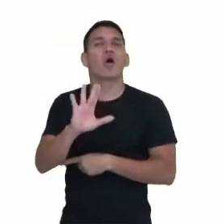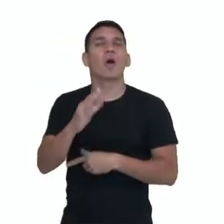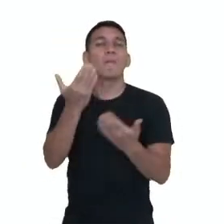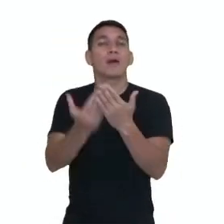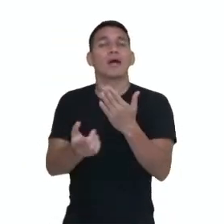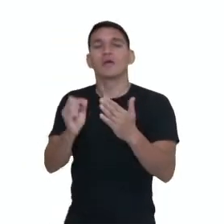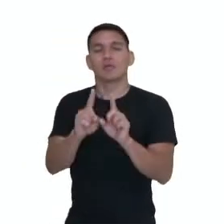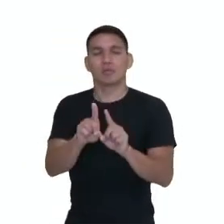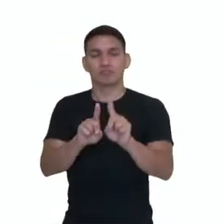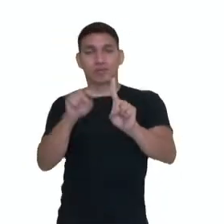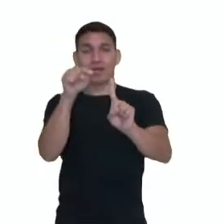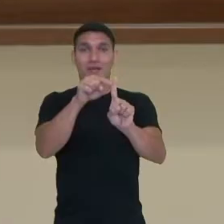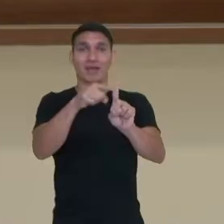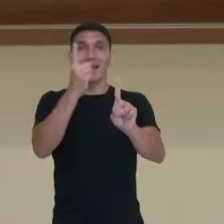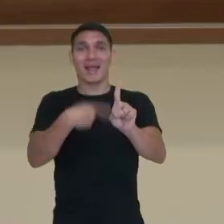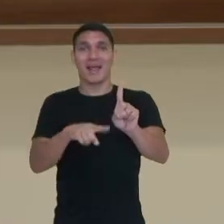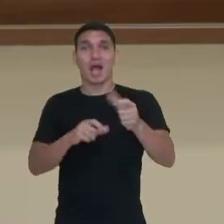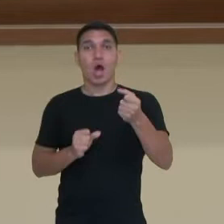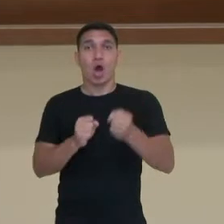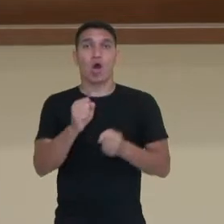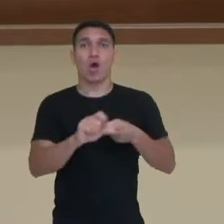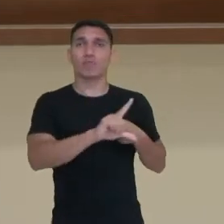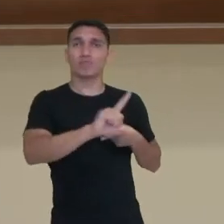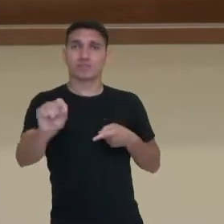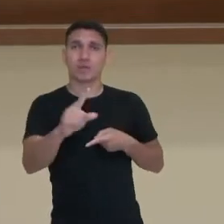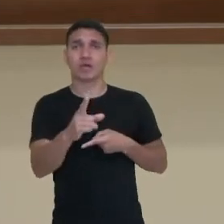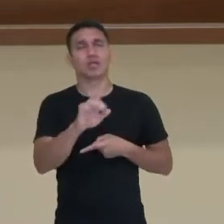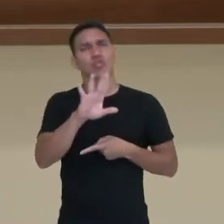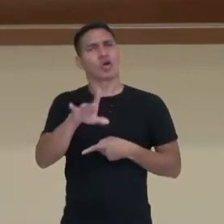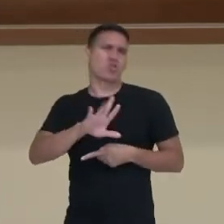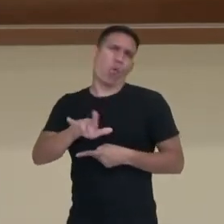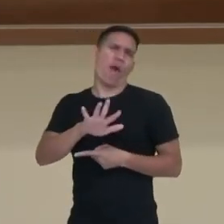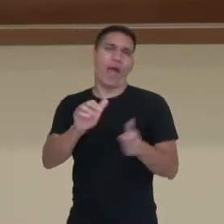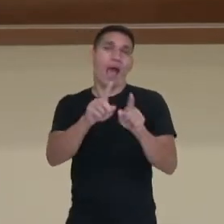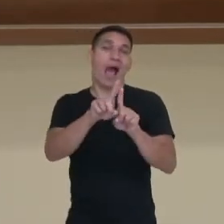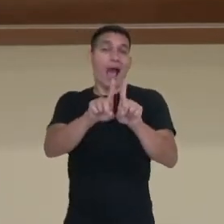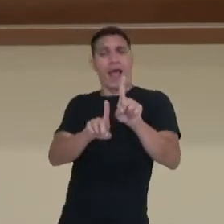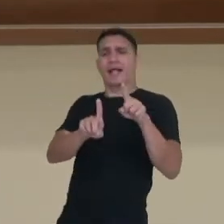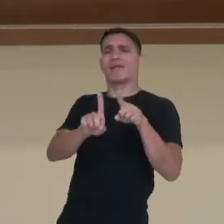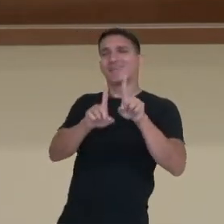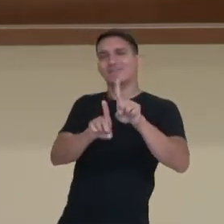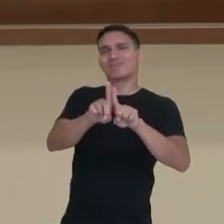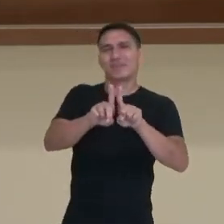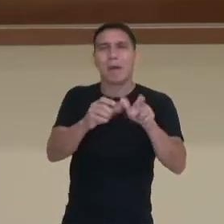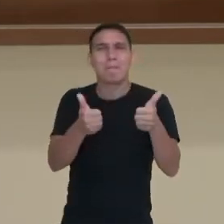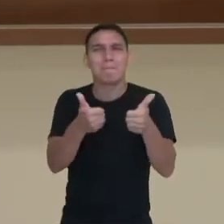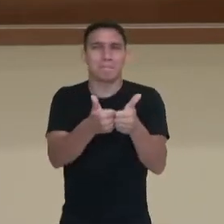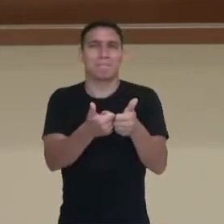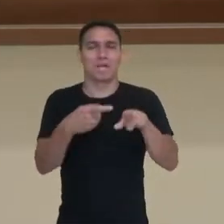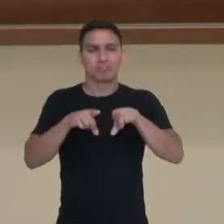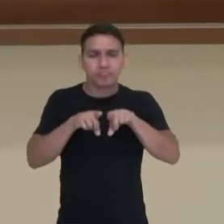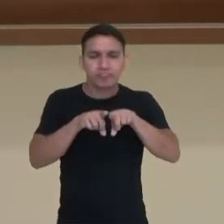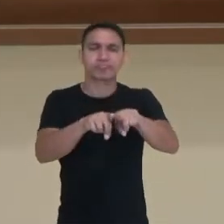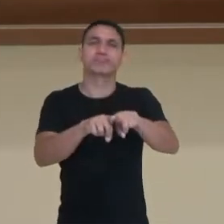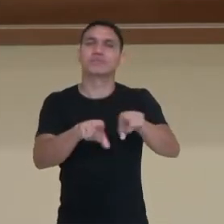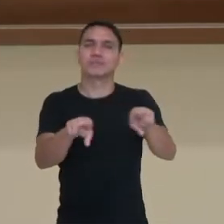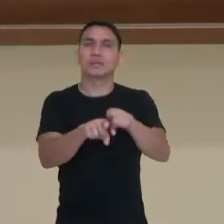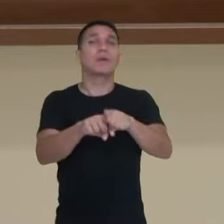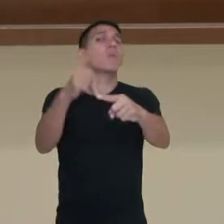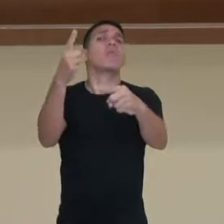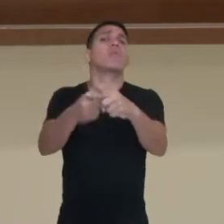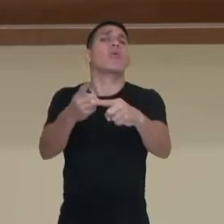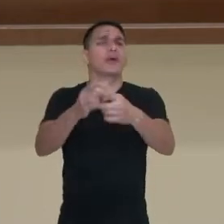atletismo. Talvez a gente até possa dizer que ela não está atrás do atletismo, mas ao lado do atletismo. Por